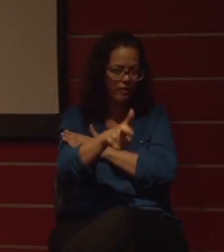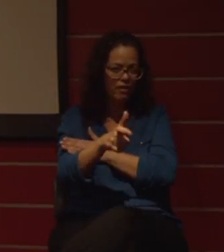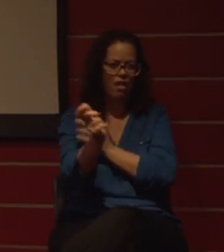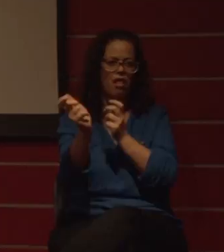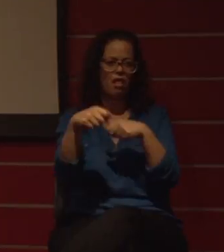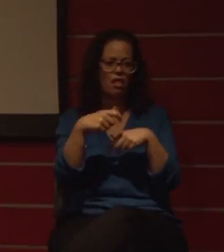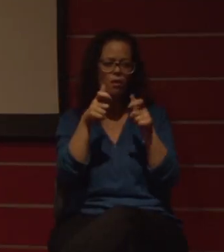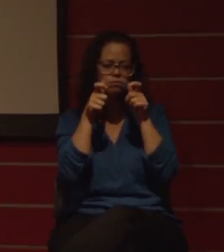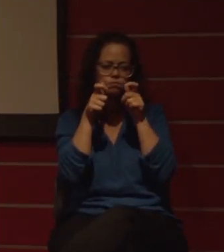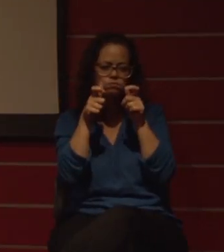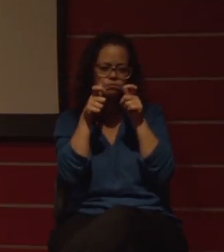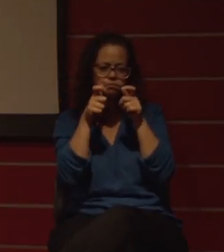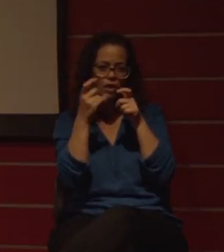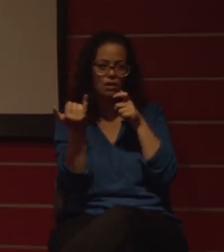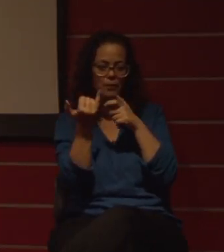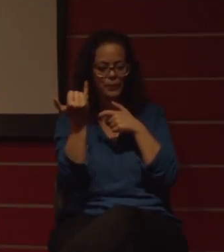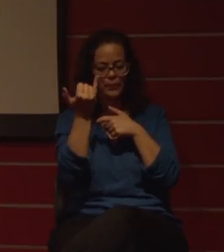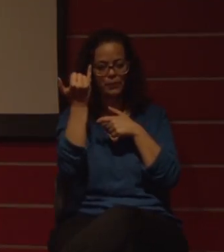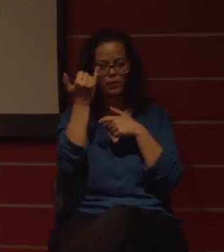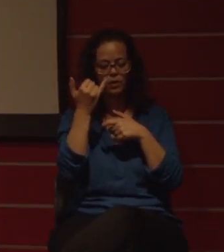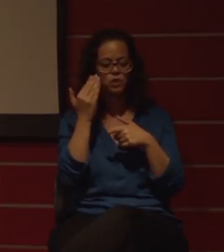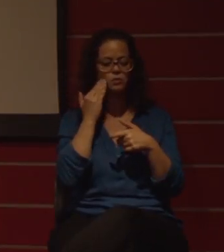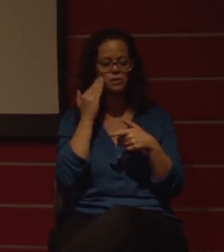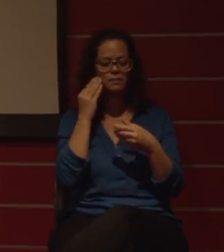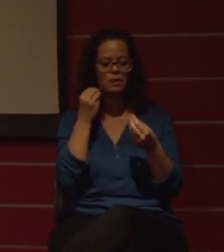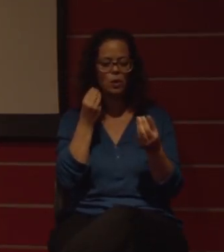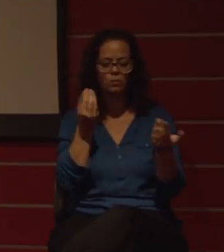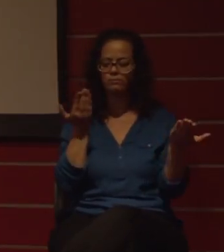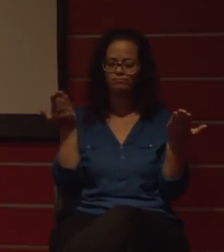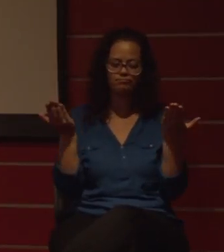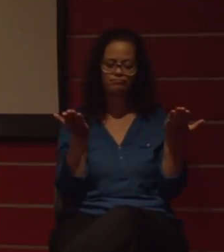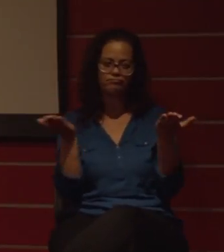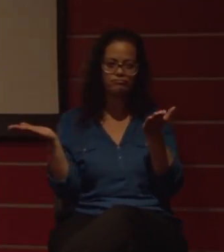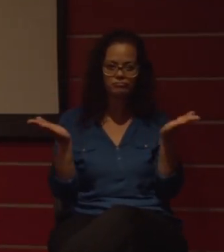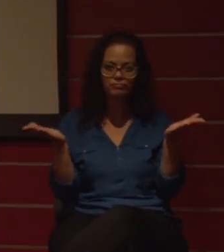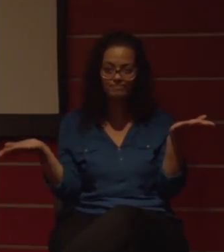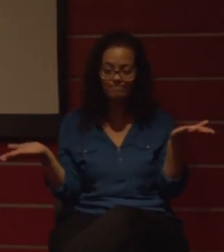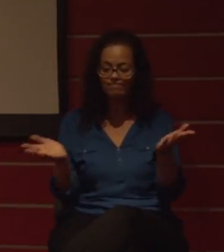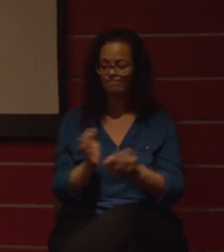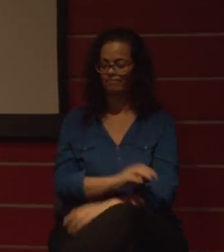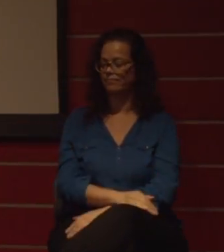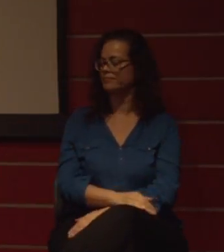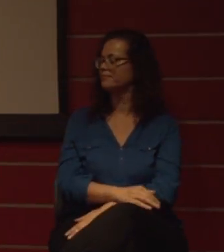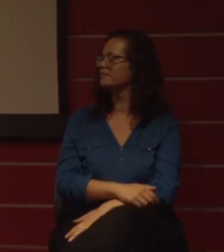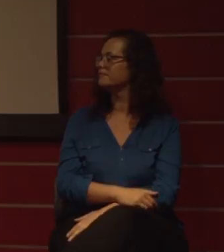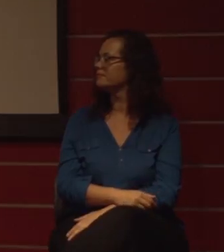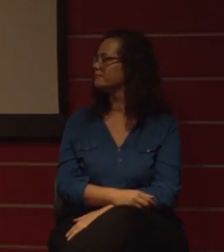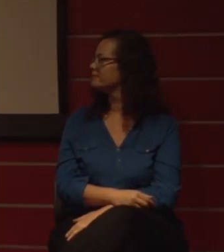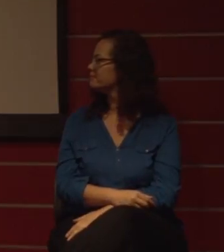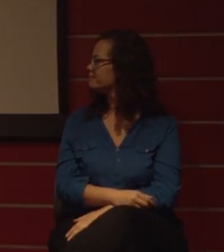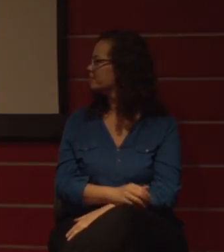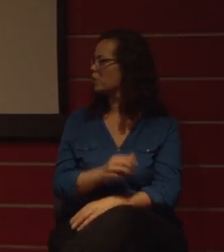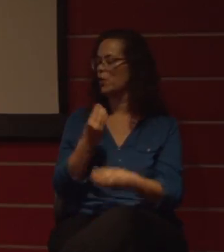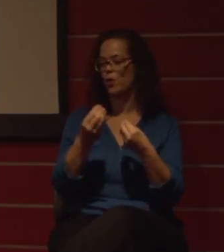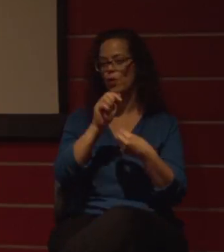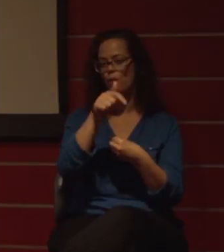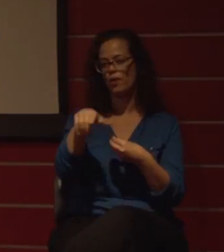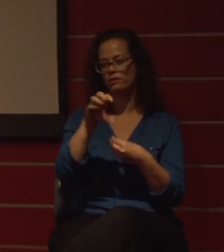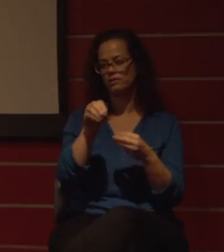pena a gente observar para ver como ele é colocado em